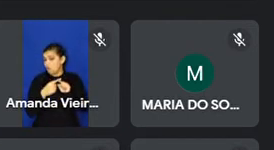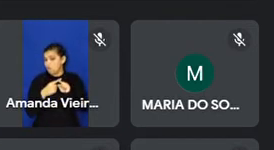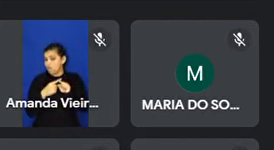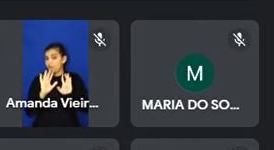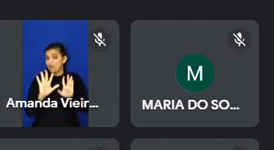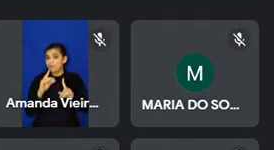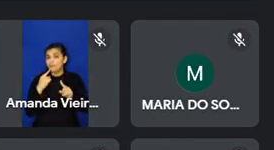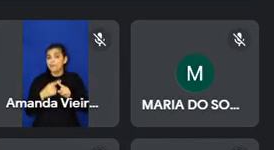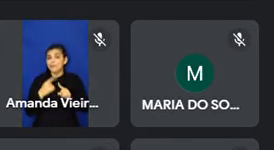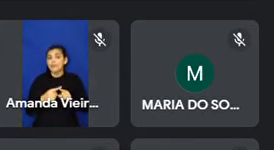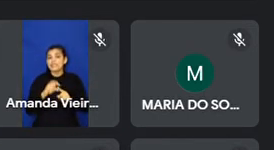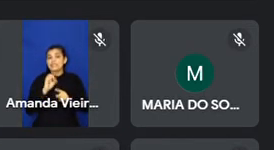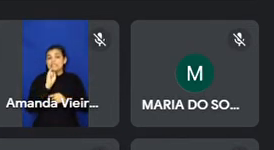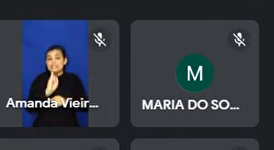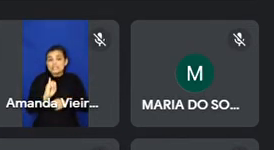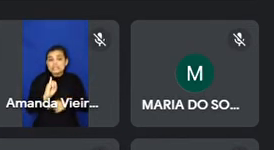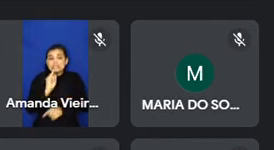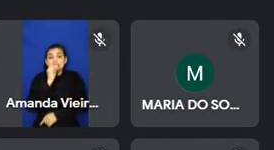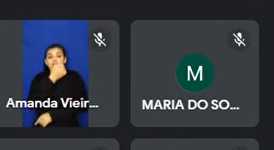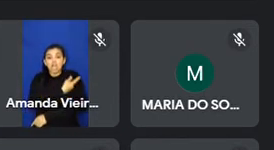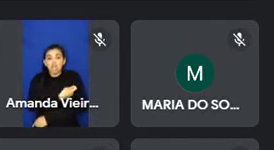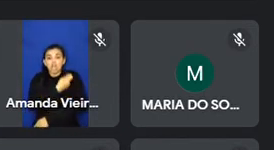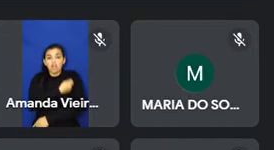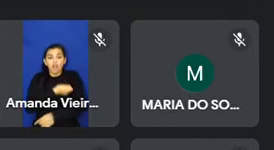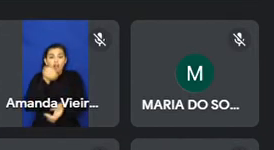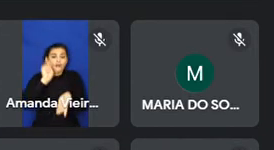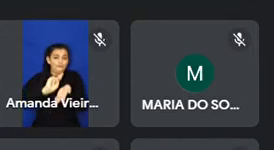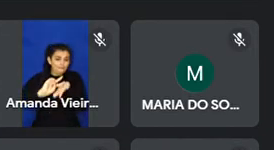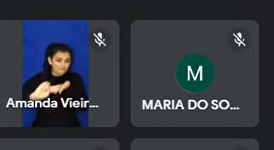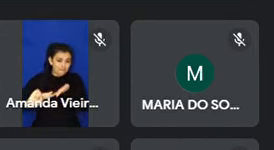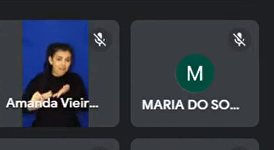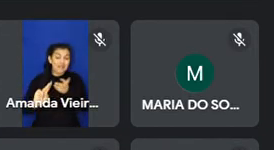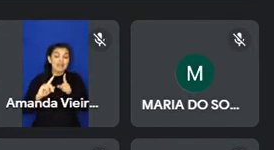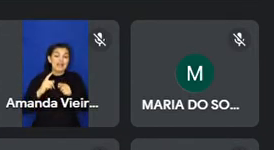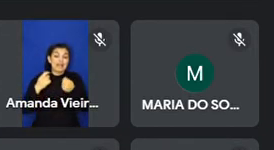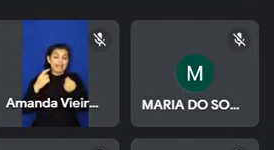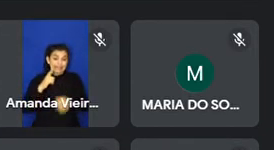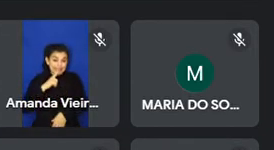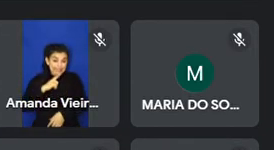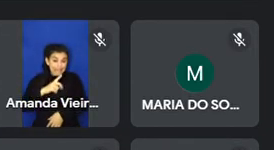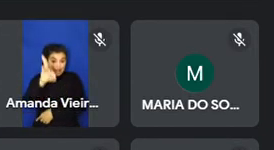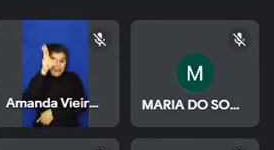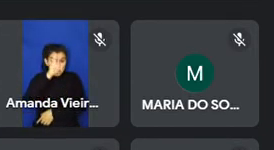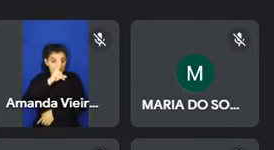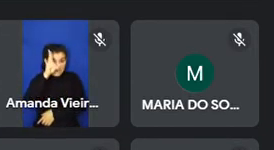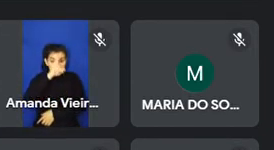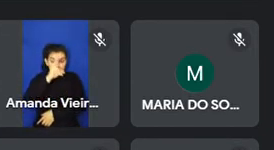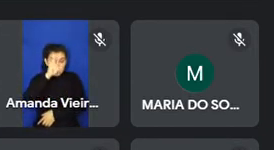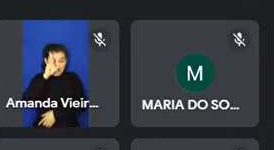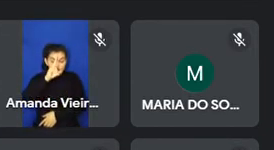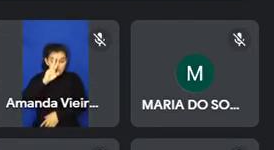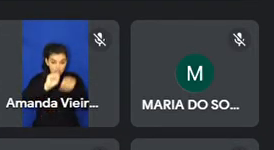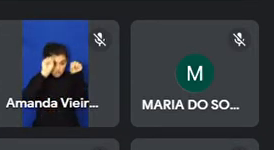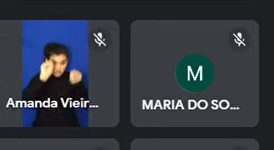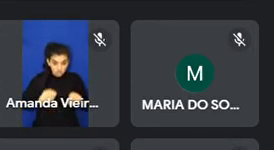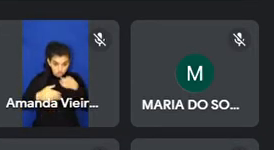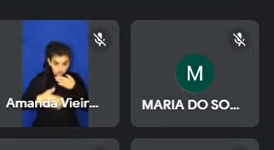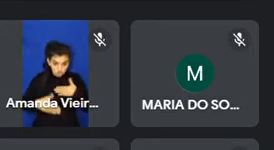várias doses, né? E gere as células de memória no nosso organismo, nossas células